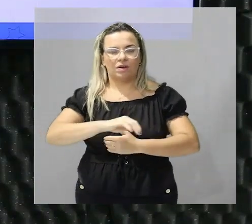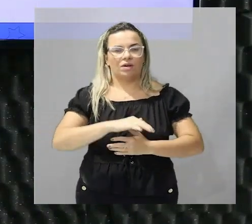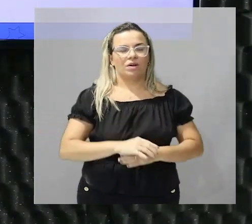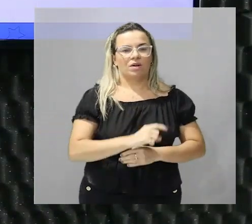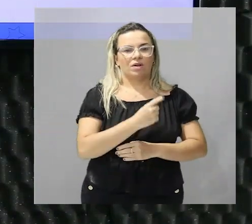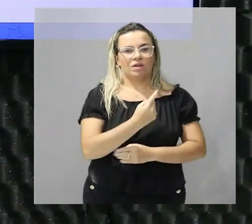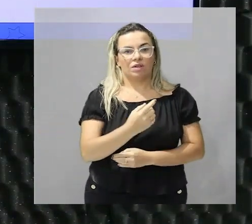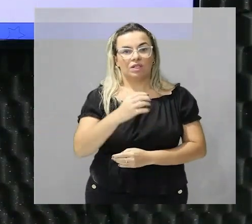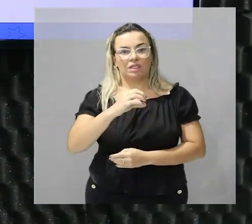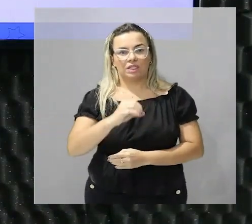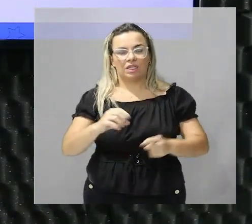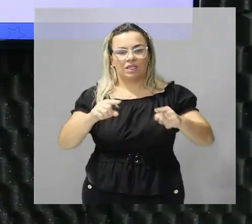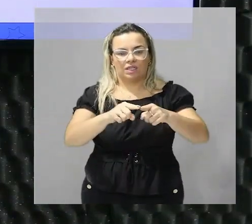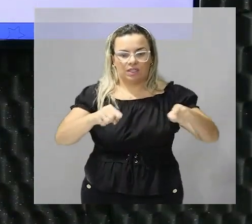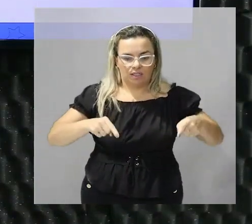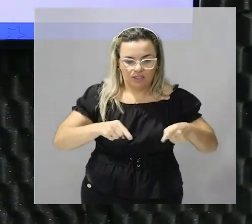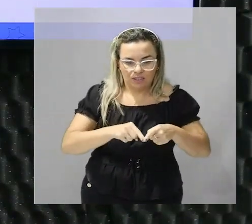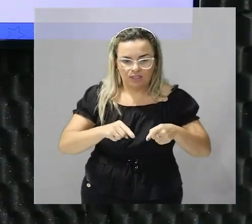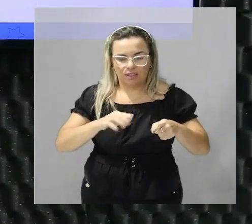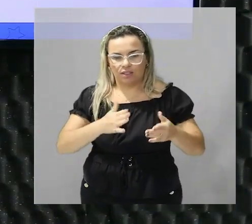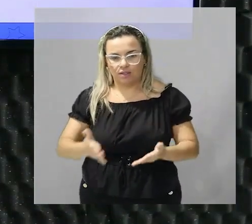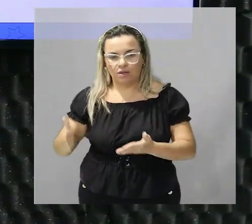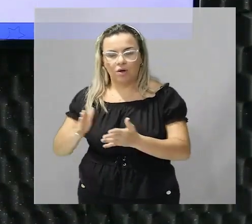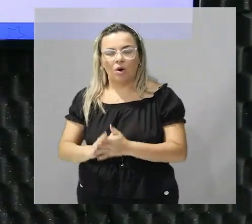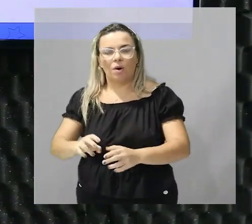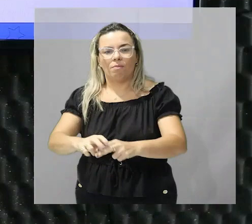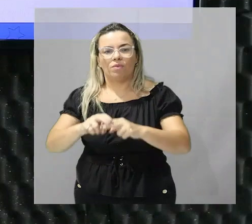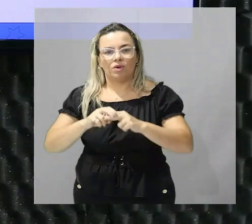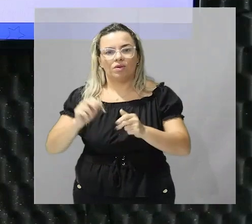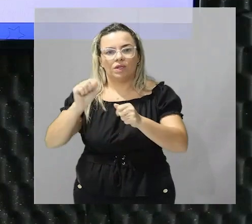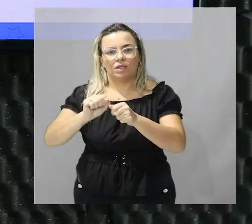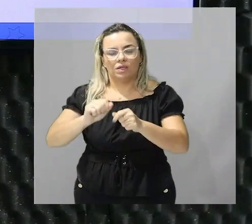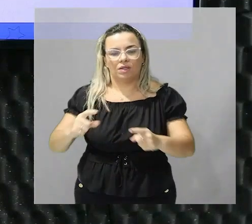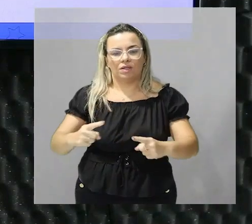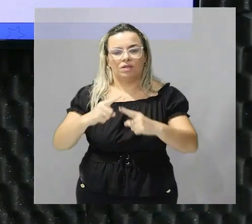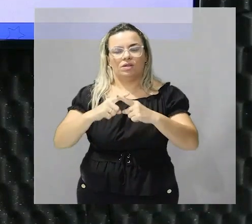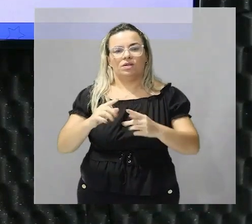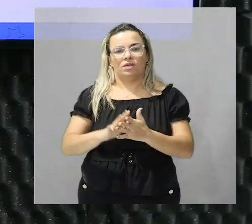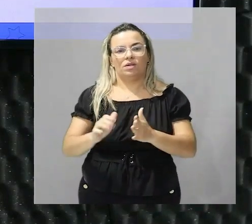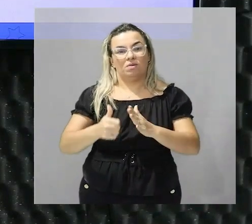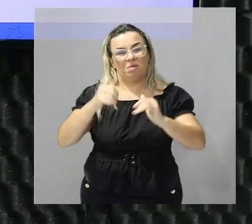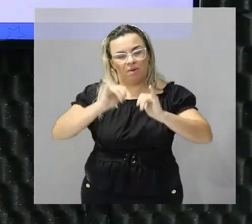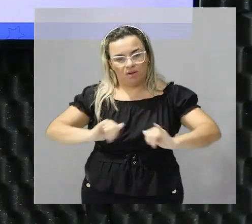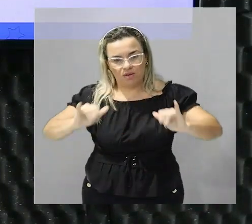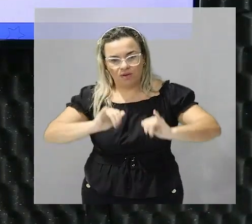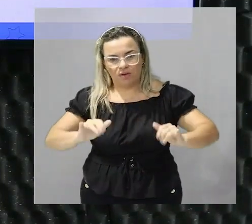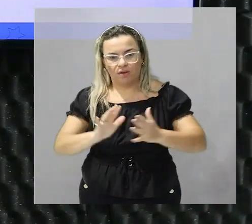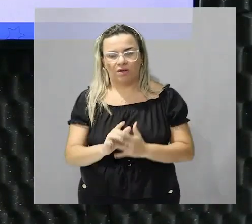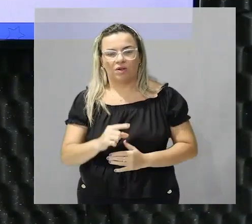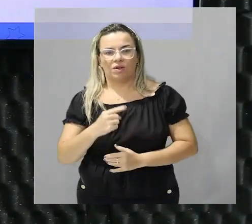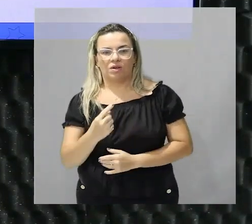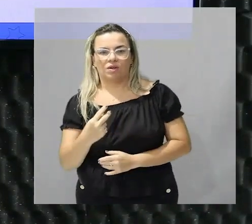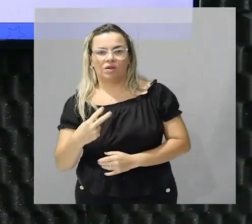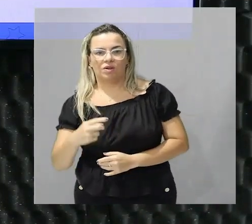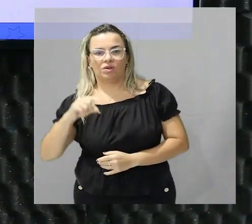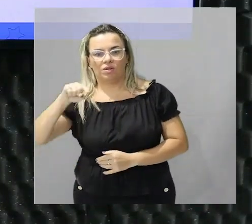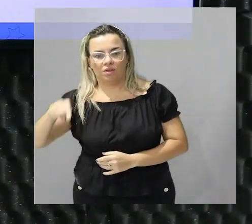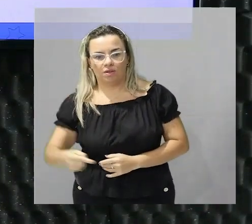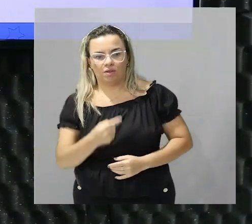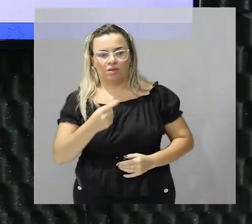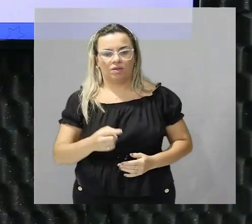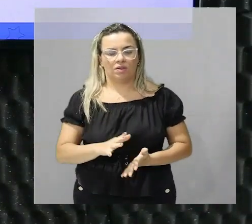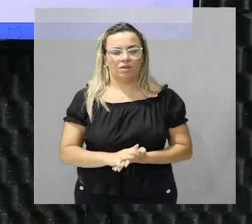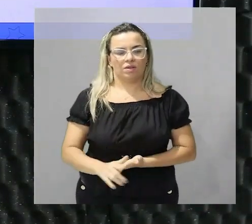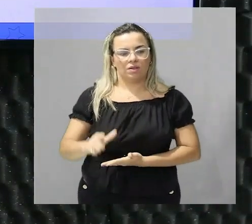de por que fazer essa multiplicação. Então, aqui nós já temos essa primeira informação de 12.000. E tem mais.